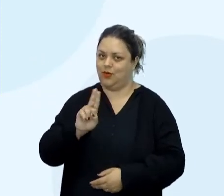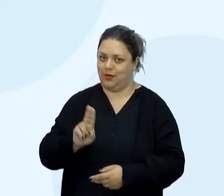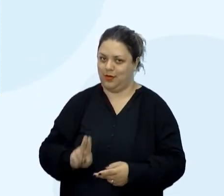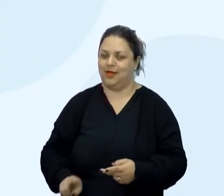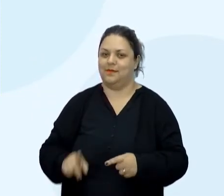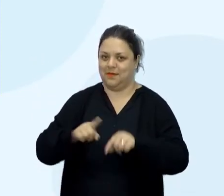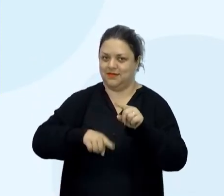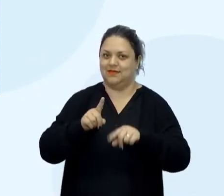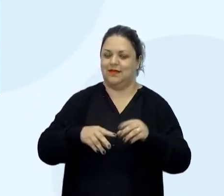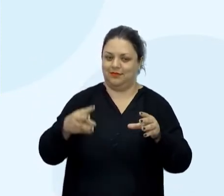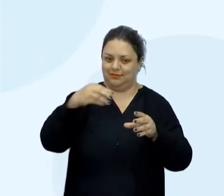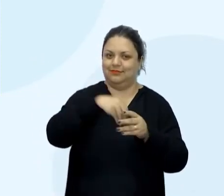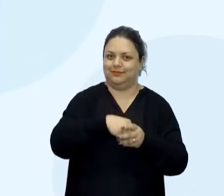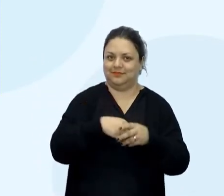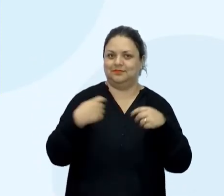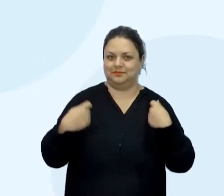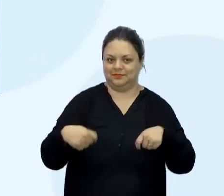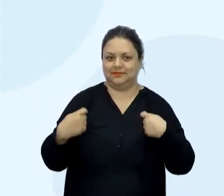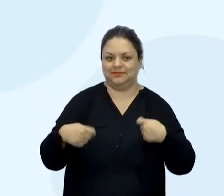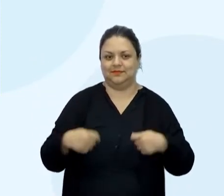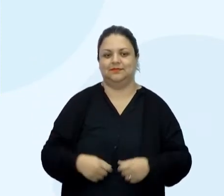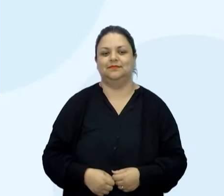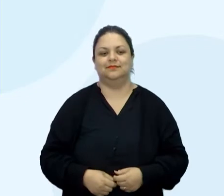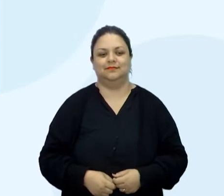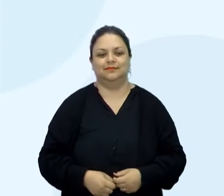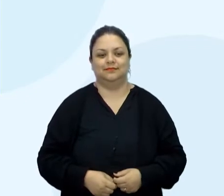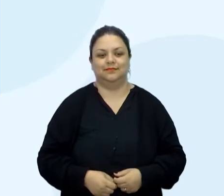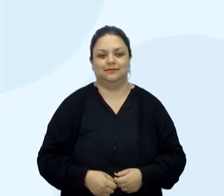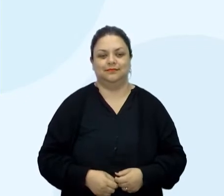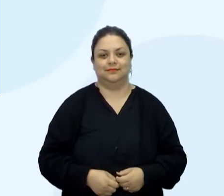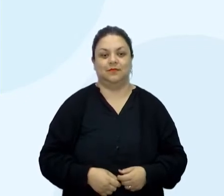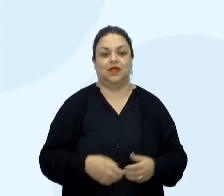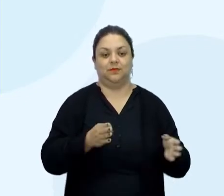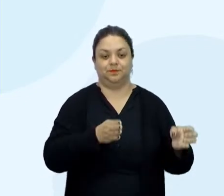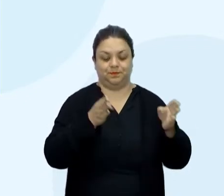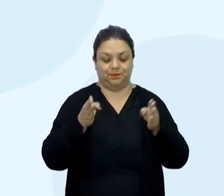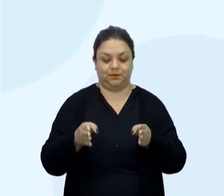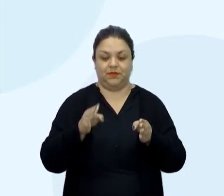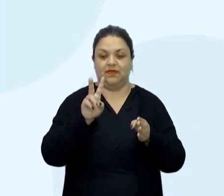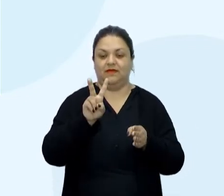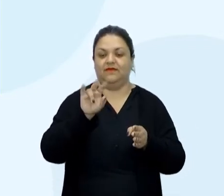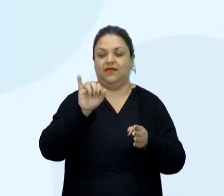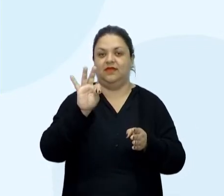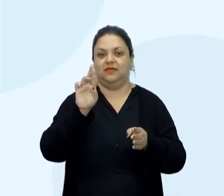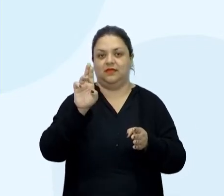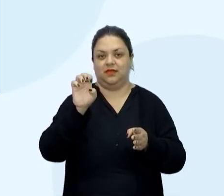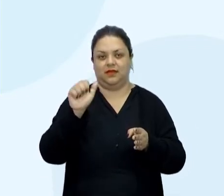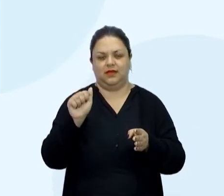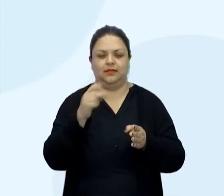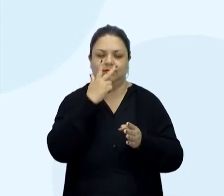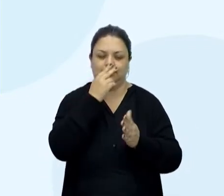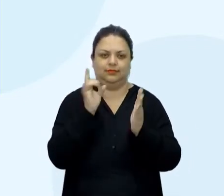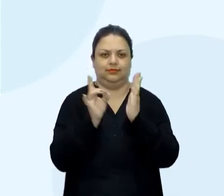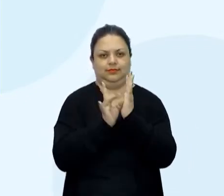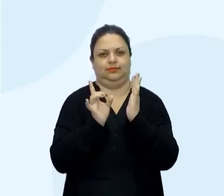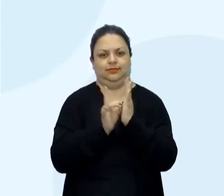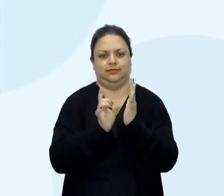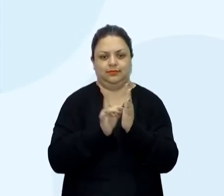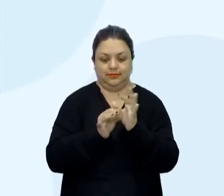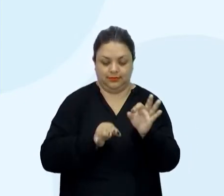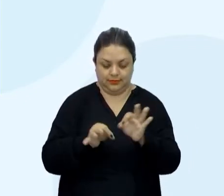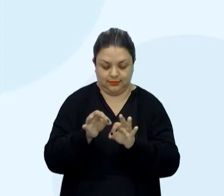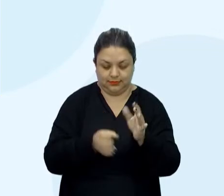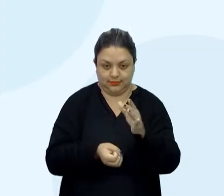ó, a fase vítrea vai ser composta aí por uma cadeia básica aí de óxido de silício, tá